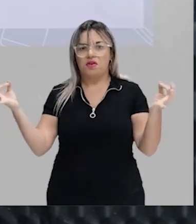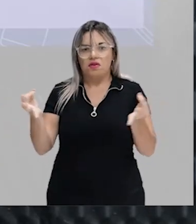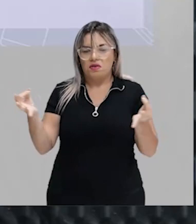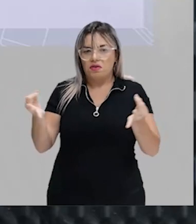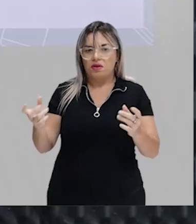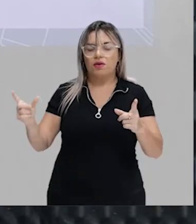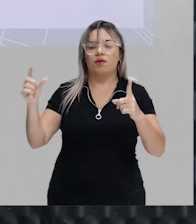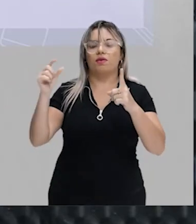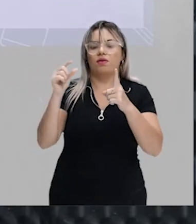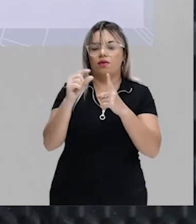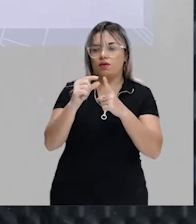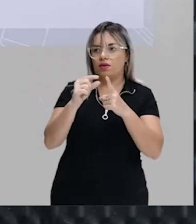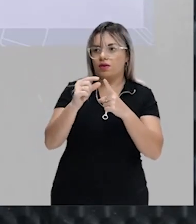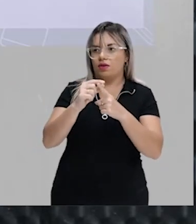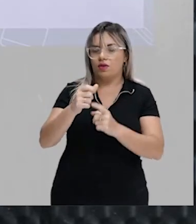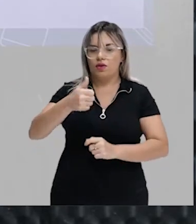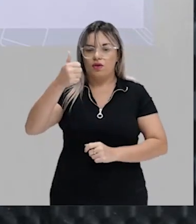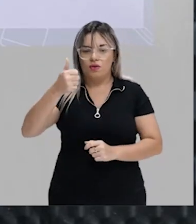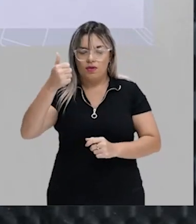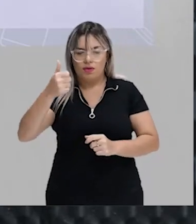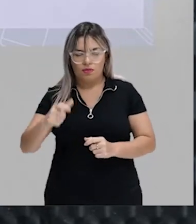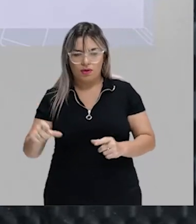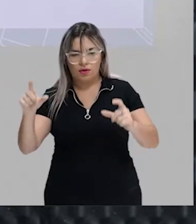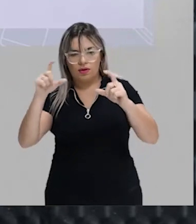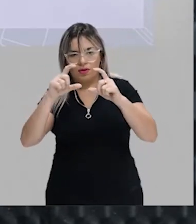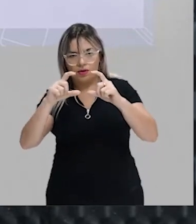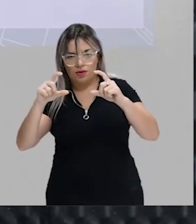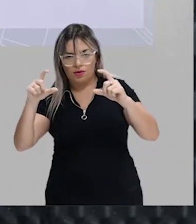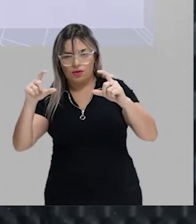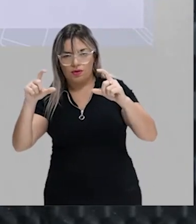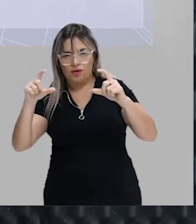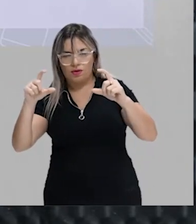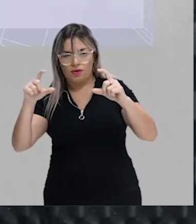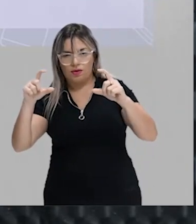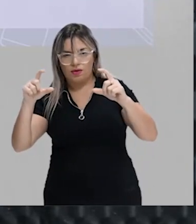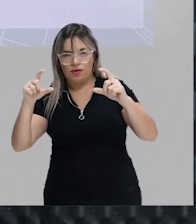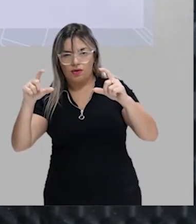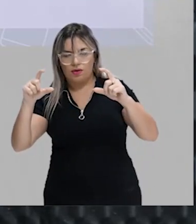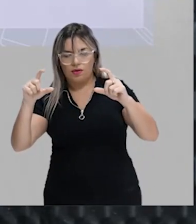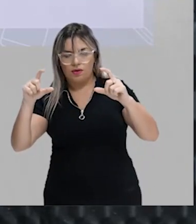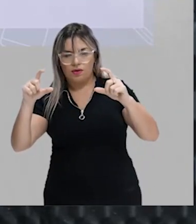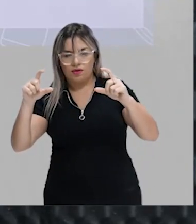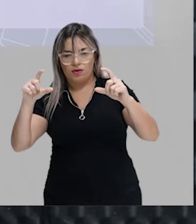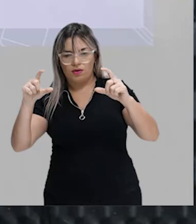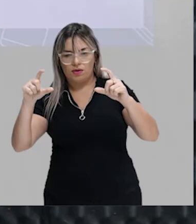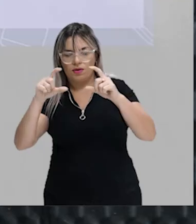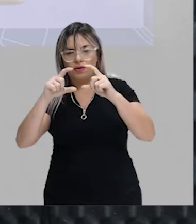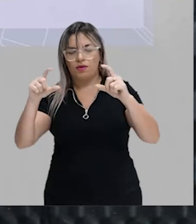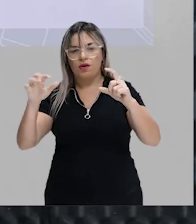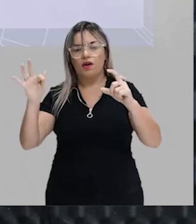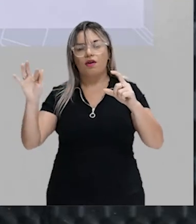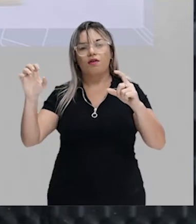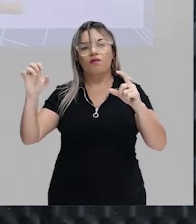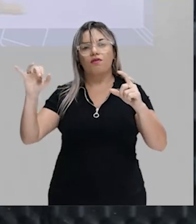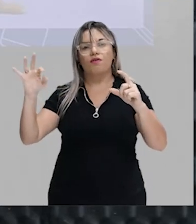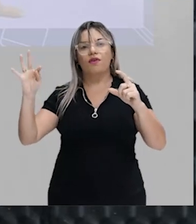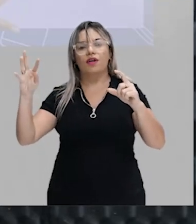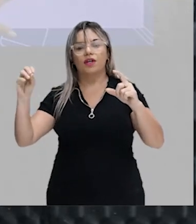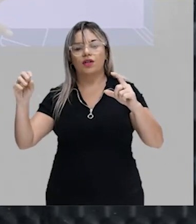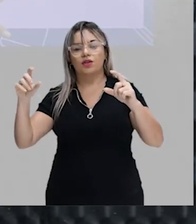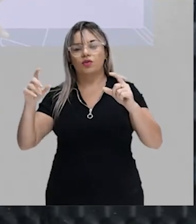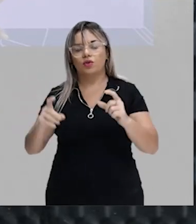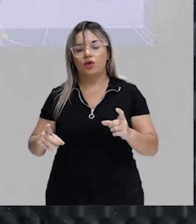palavras. Às vezes um primeiro verso rima, olha só, feito rima com peito, bem pertinho,